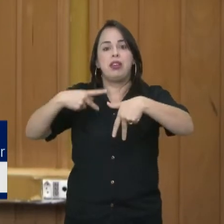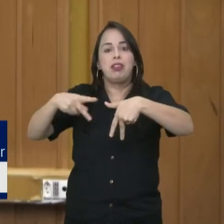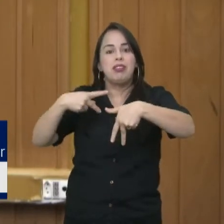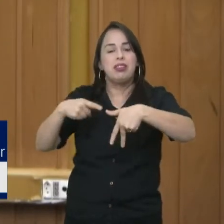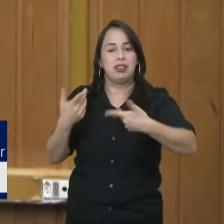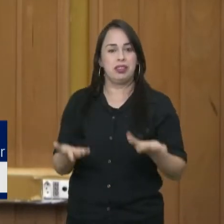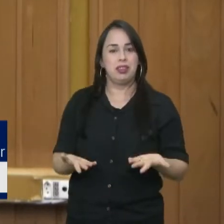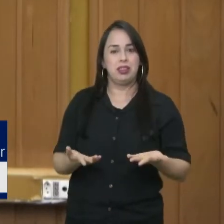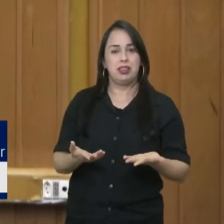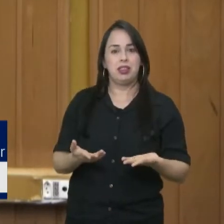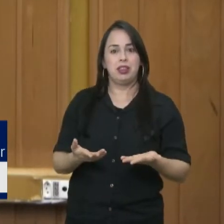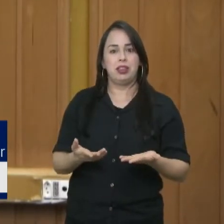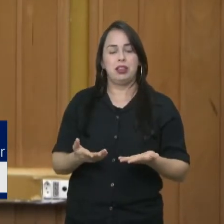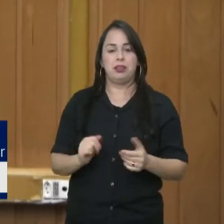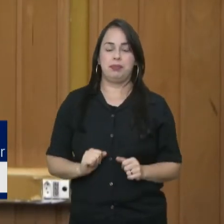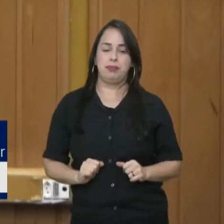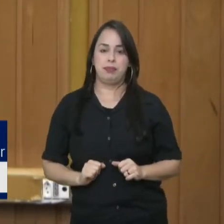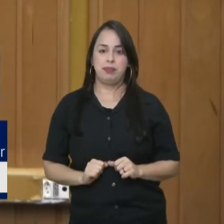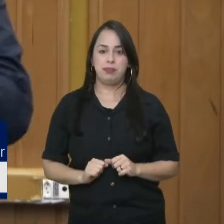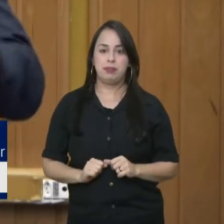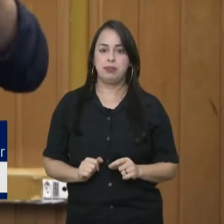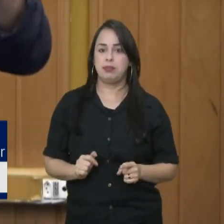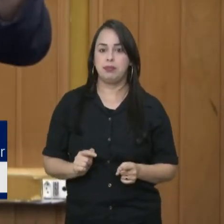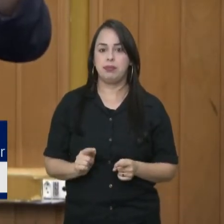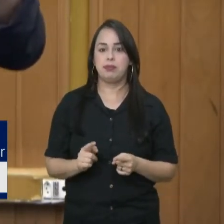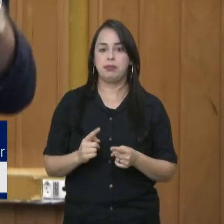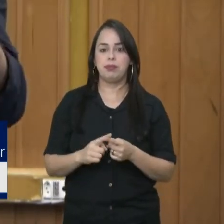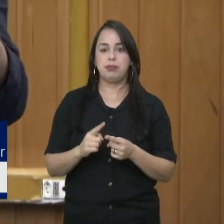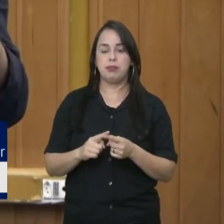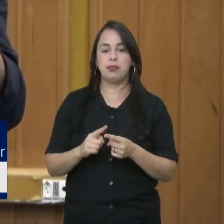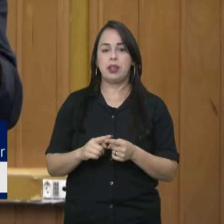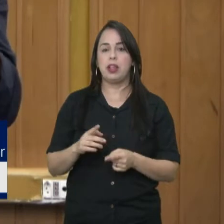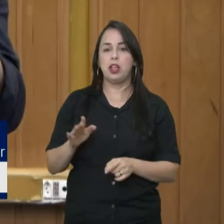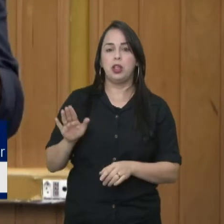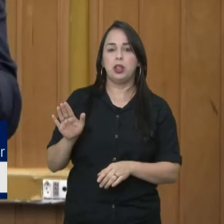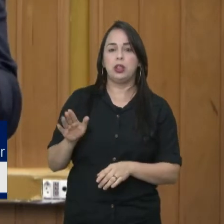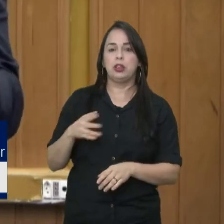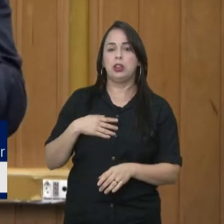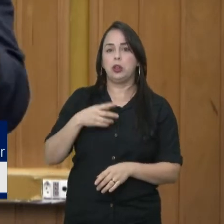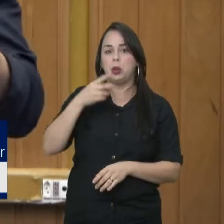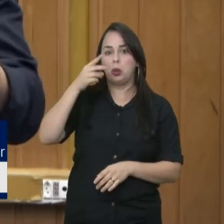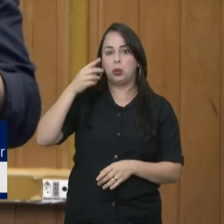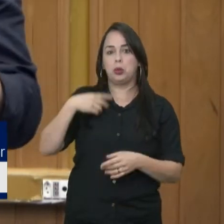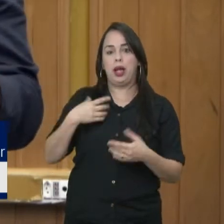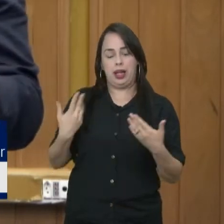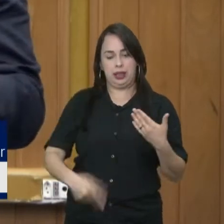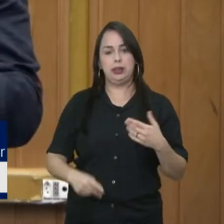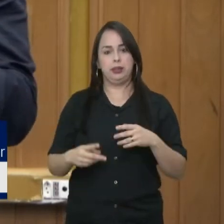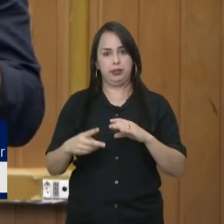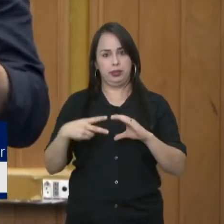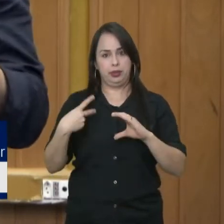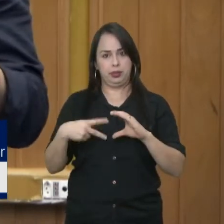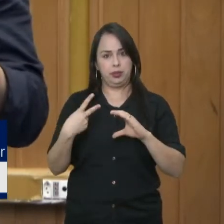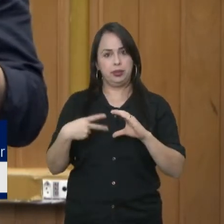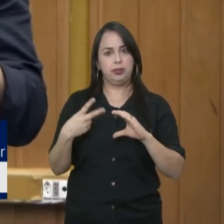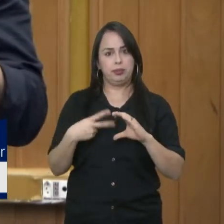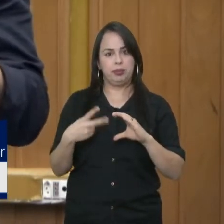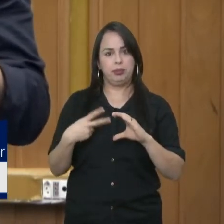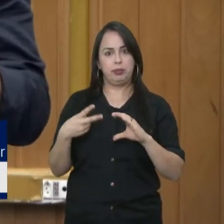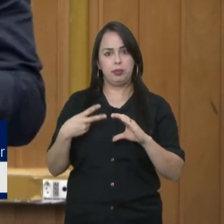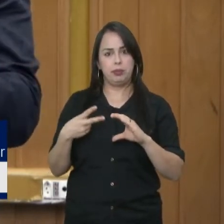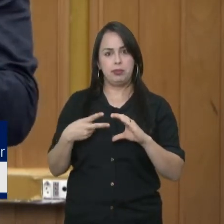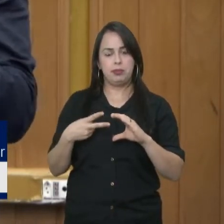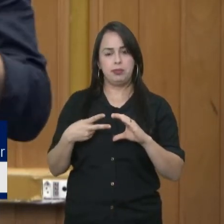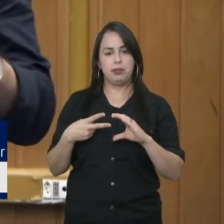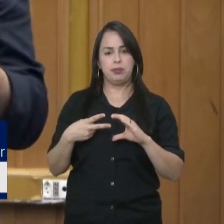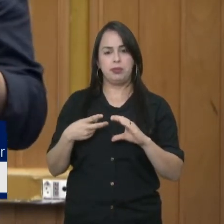na calçada do seu bairro. Porque ficou todos esses dias paralisado. Aqui na casa, né, aqui na Câmara Municipal,